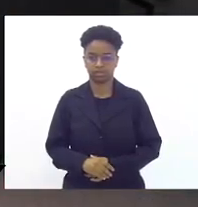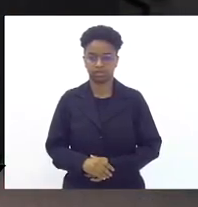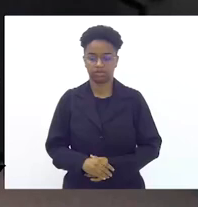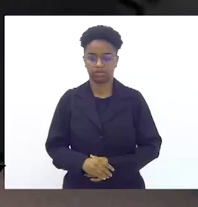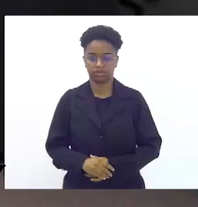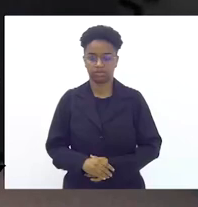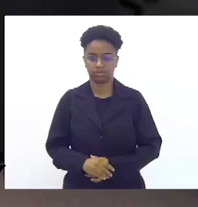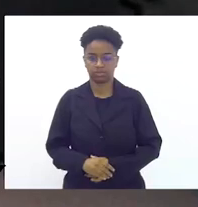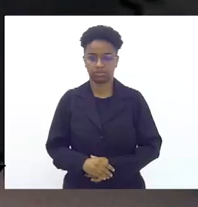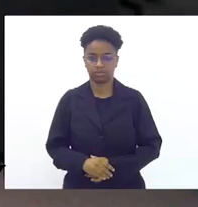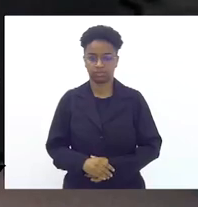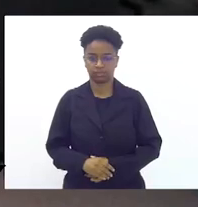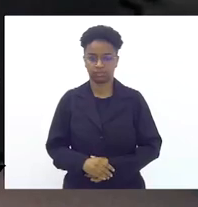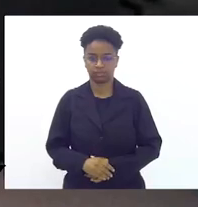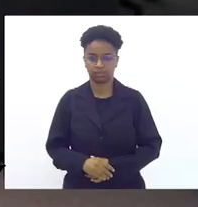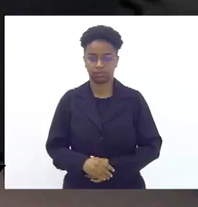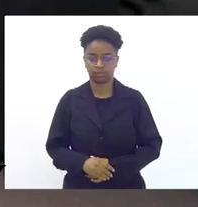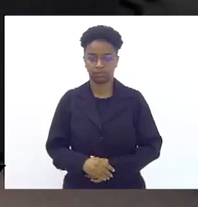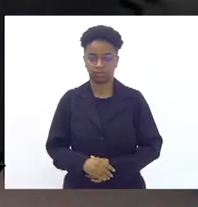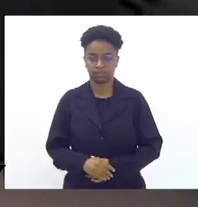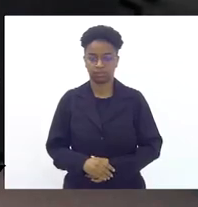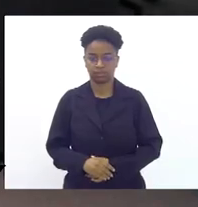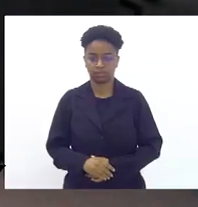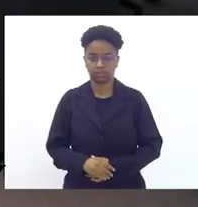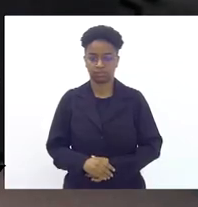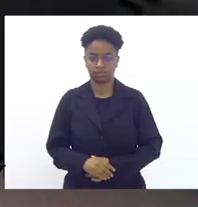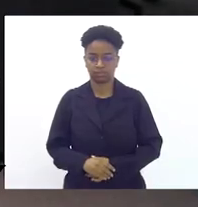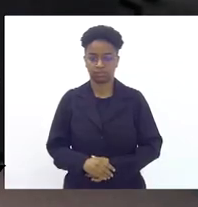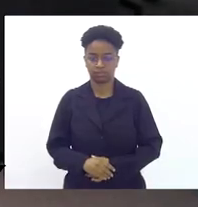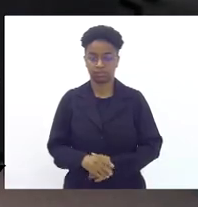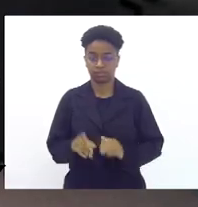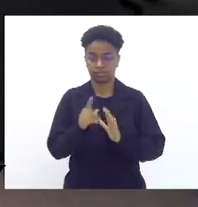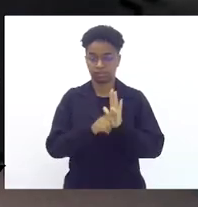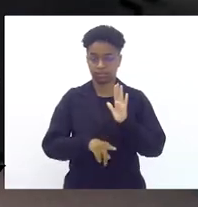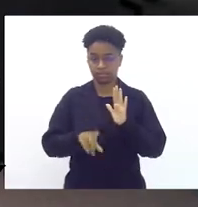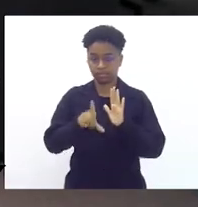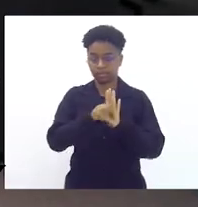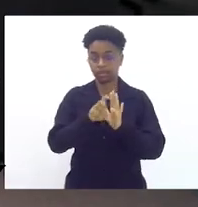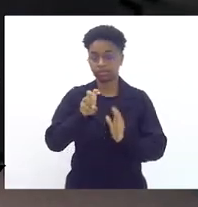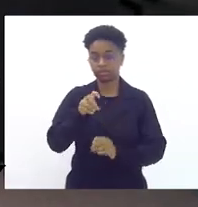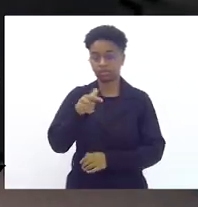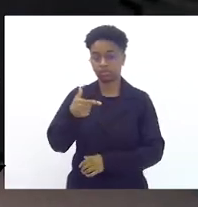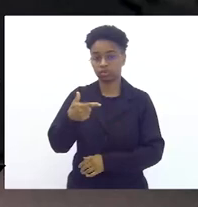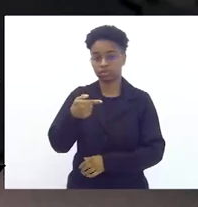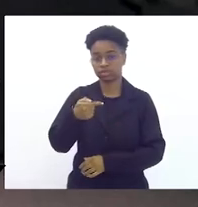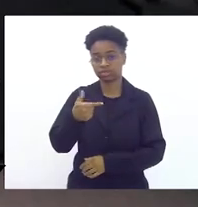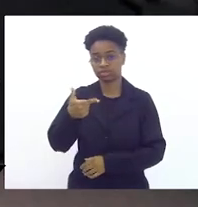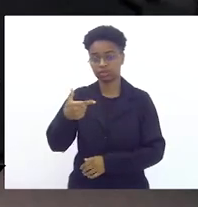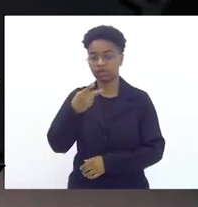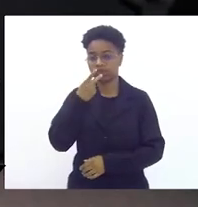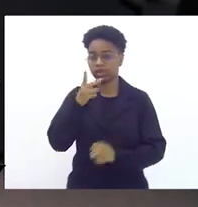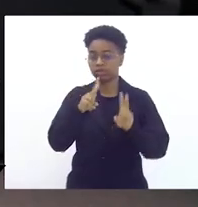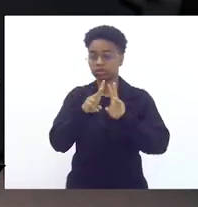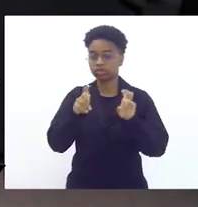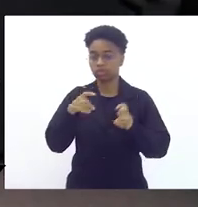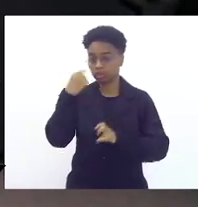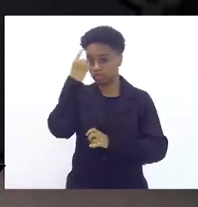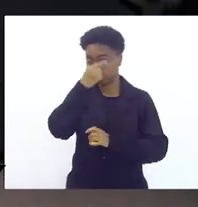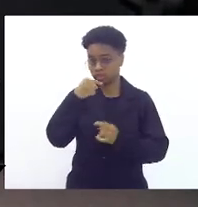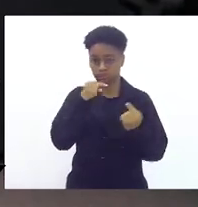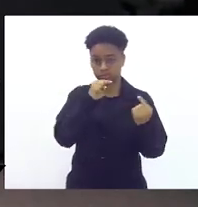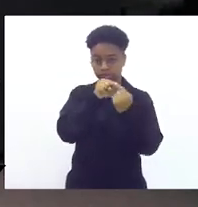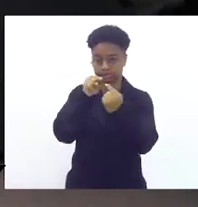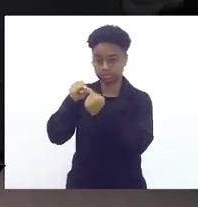legislativo do Rio de Janeiro o PL 5272 que trata do reconhecimento por foto nas